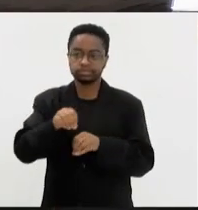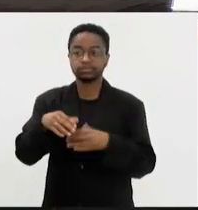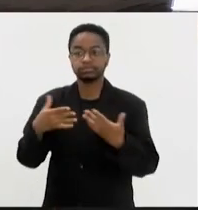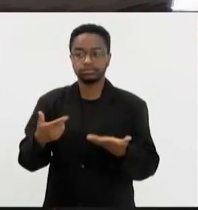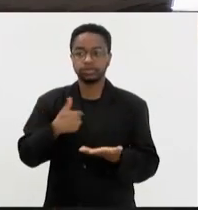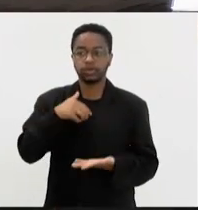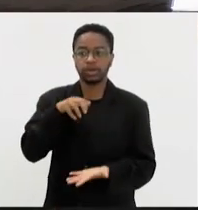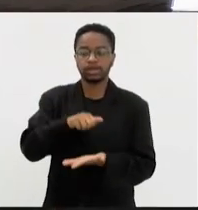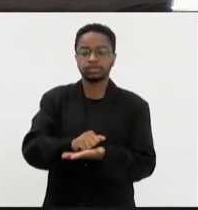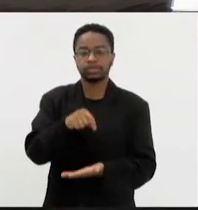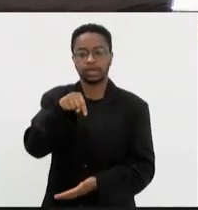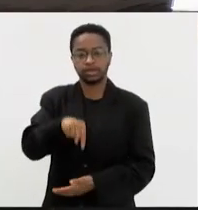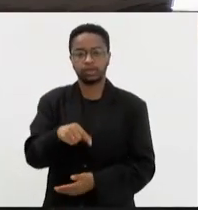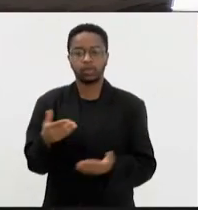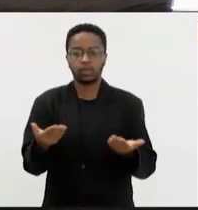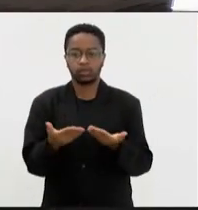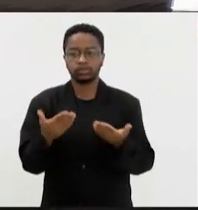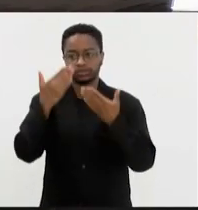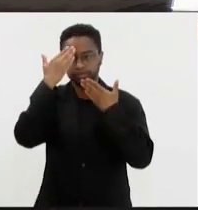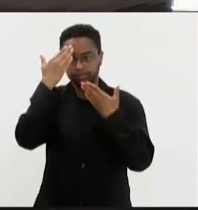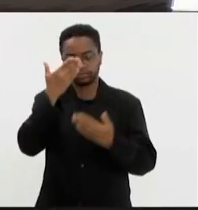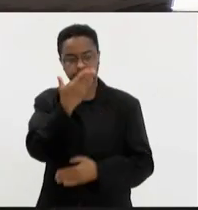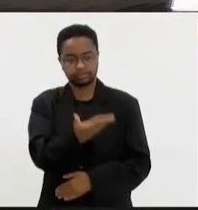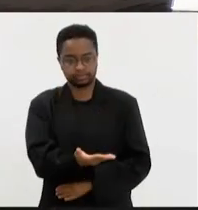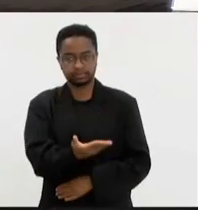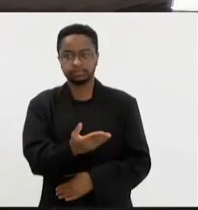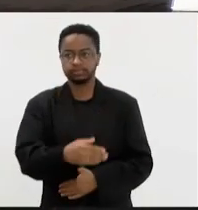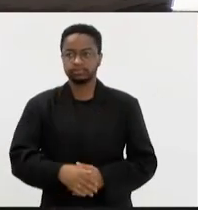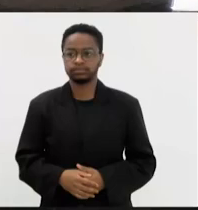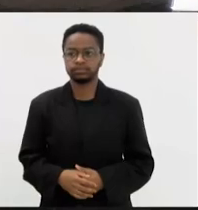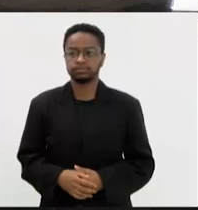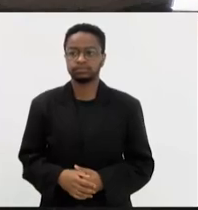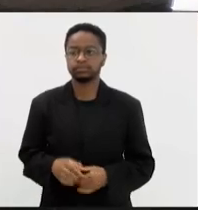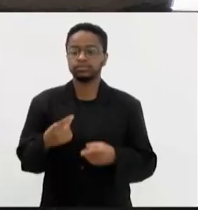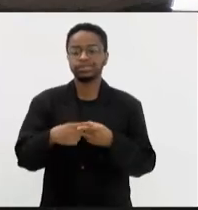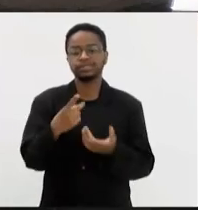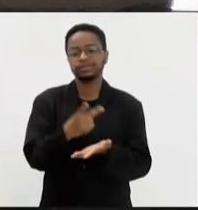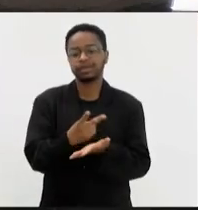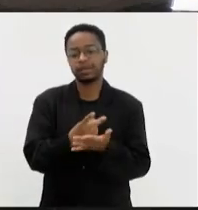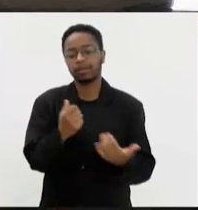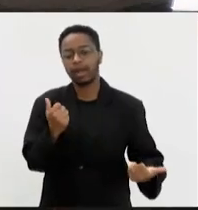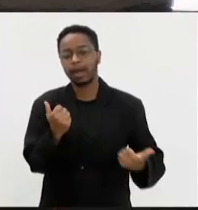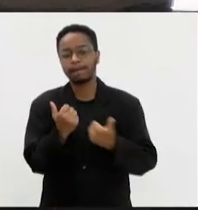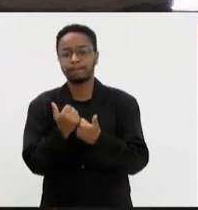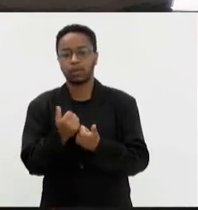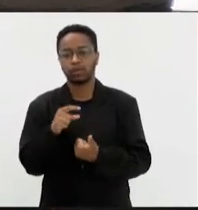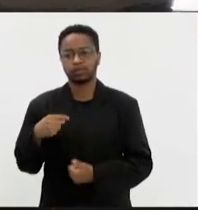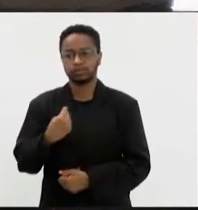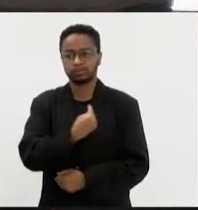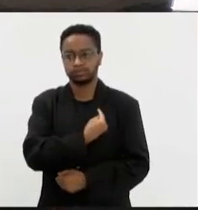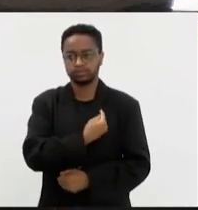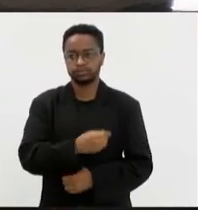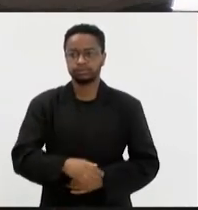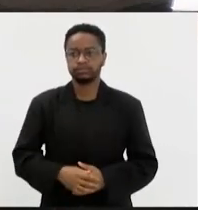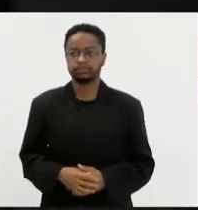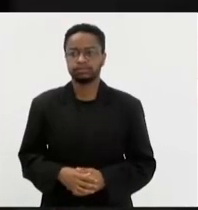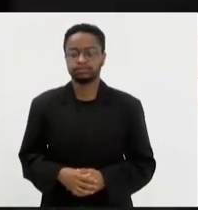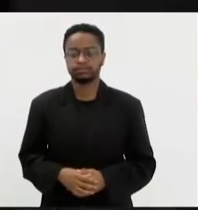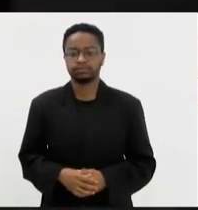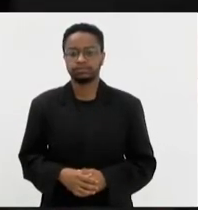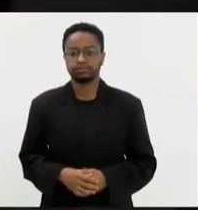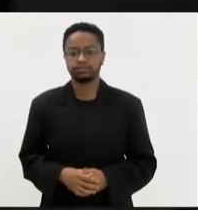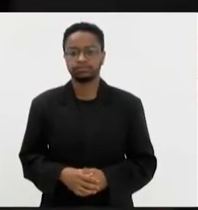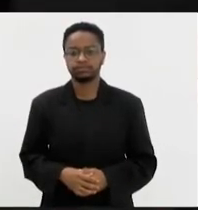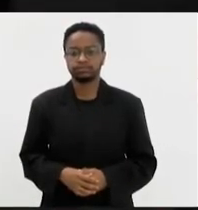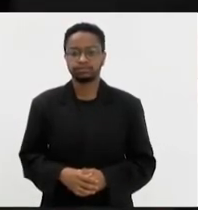registrado de antemão o meu agradecimento à vossa excelência por todo esse apoio que o Senhor tem dado a todos nós desde o início eu